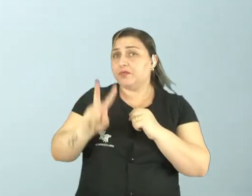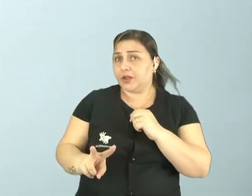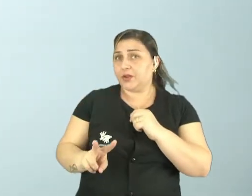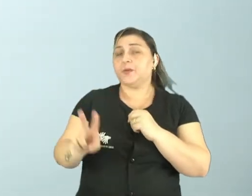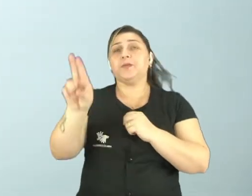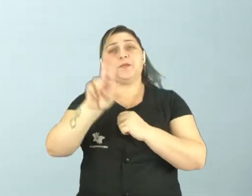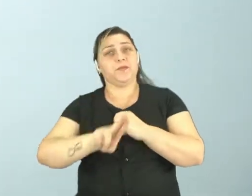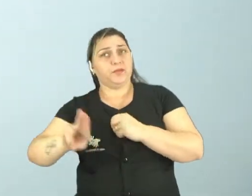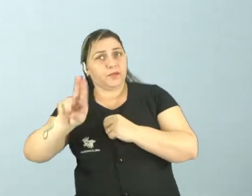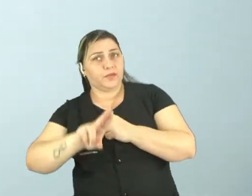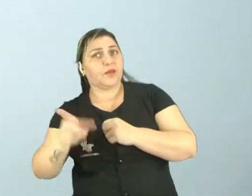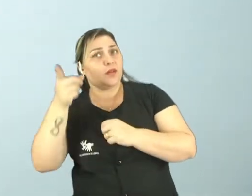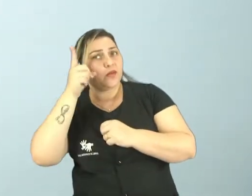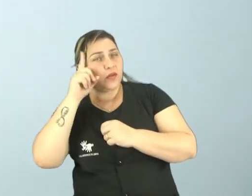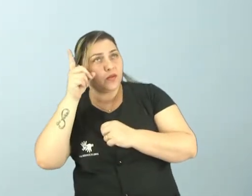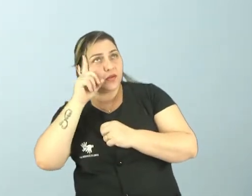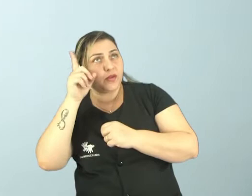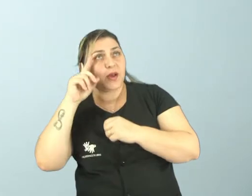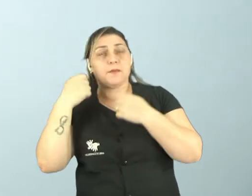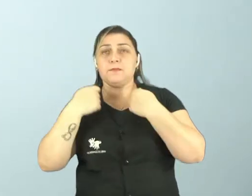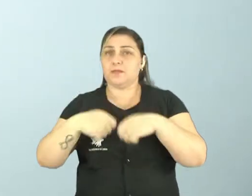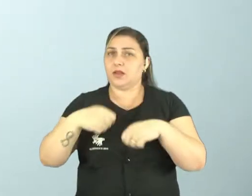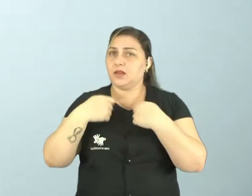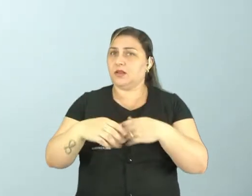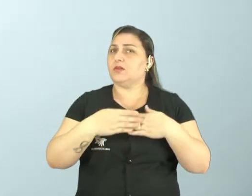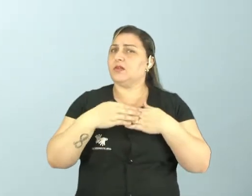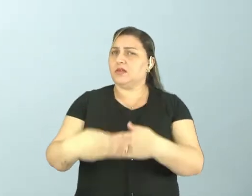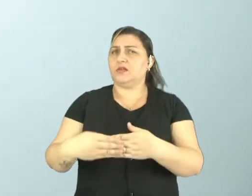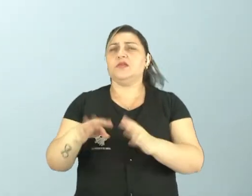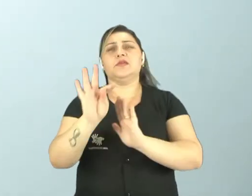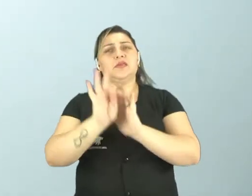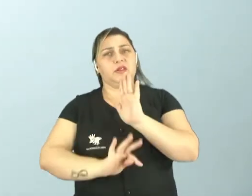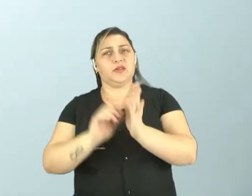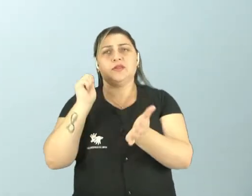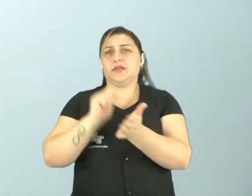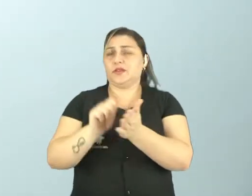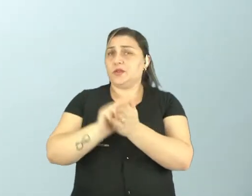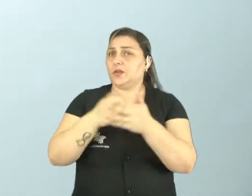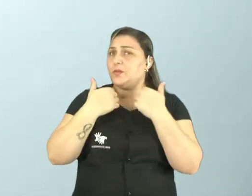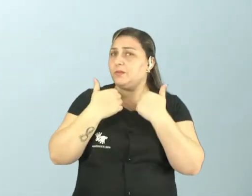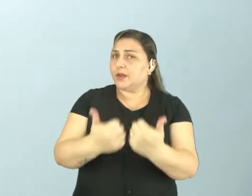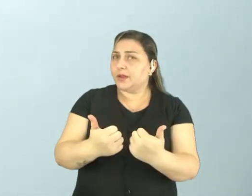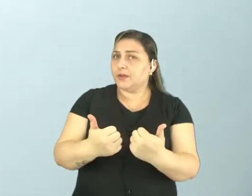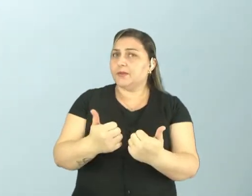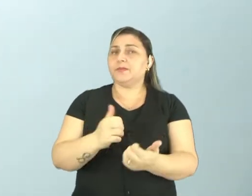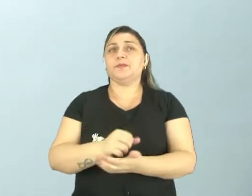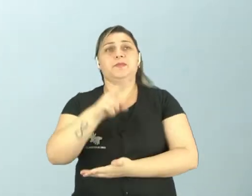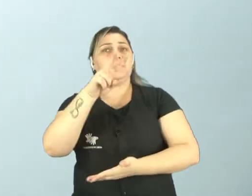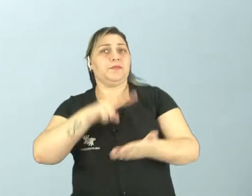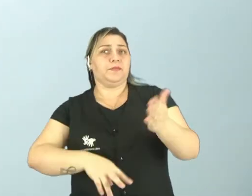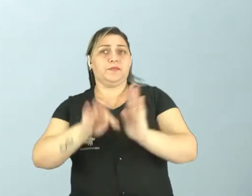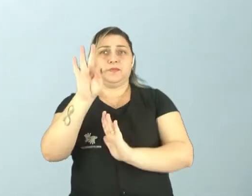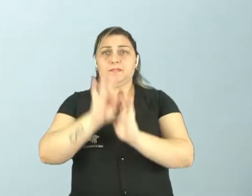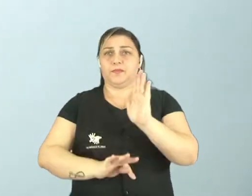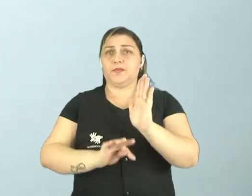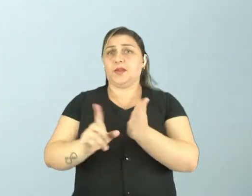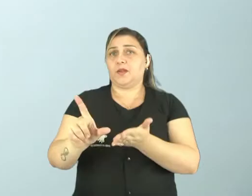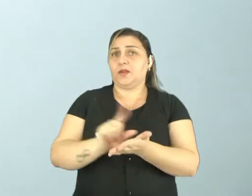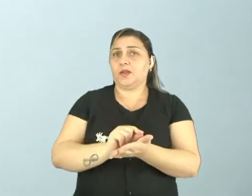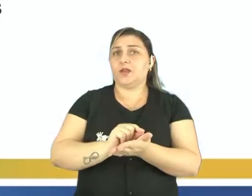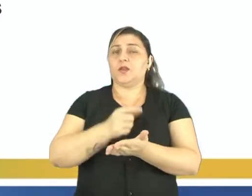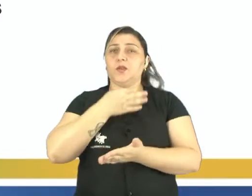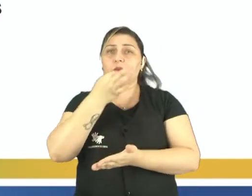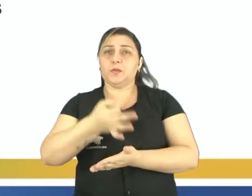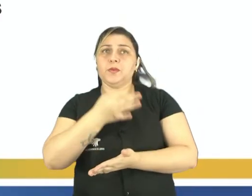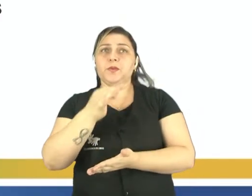usamos muito no nosso dia a dia, só precisamos agora levar para os nossos textos escritos. Tudo bem? Vamos ler um textinho aqui, um artigo de opinião?